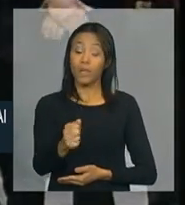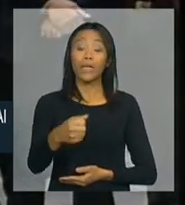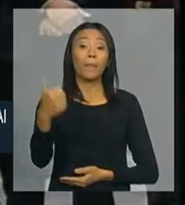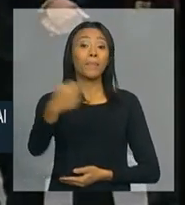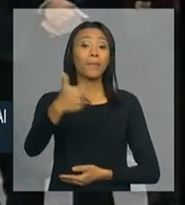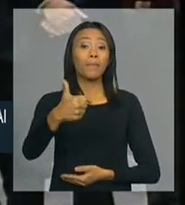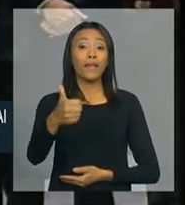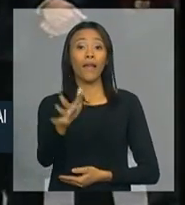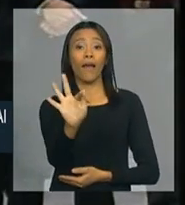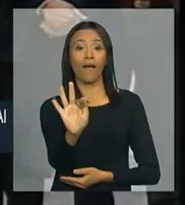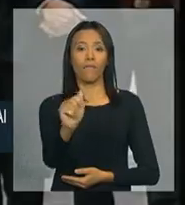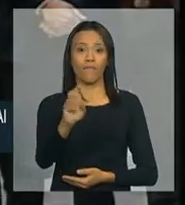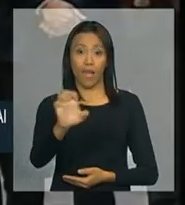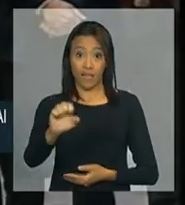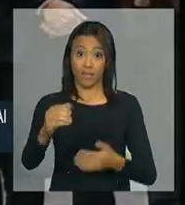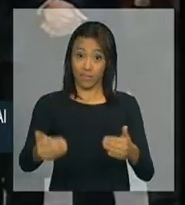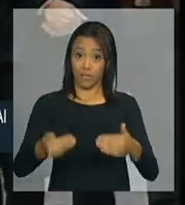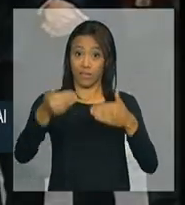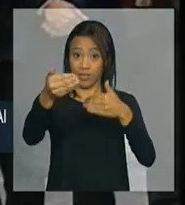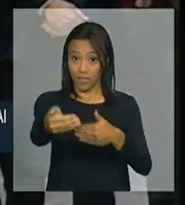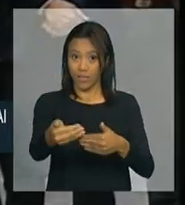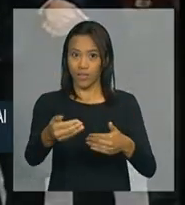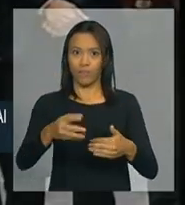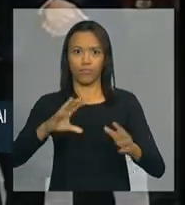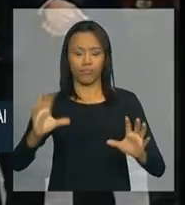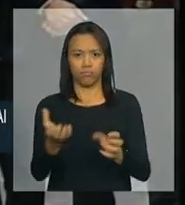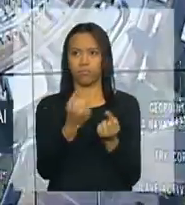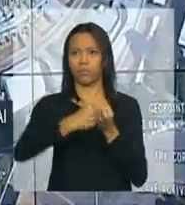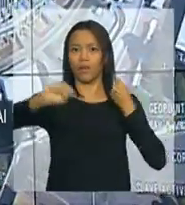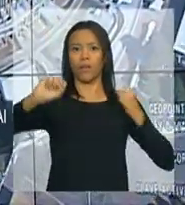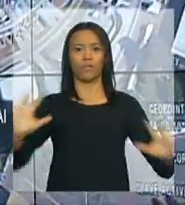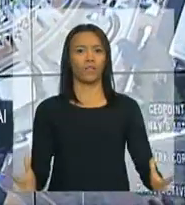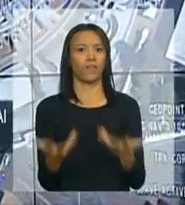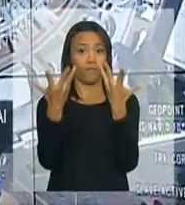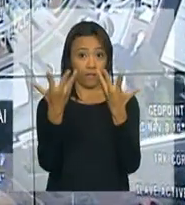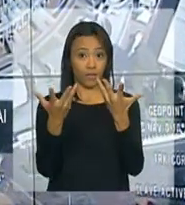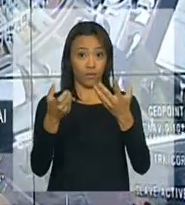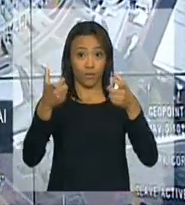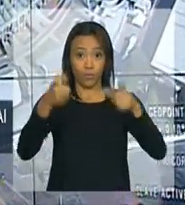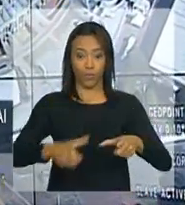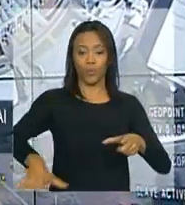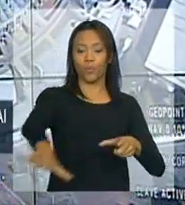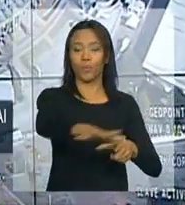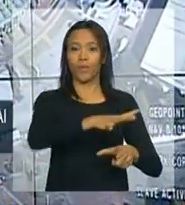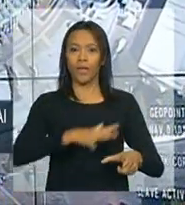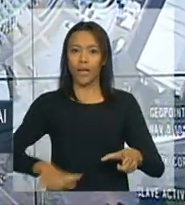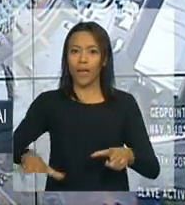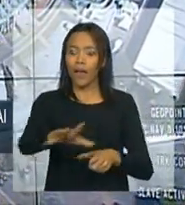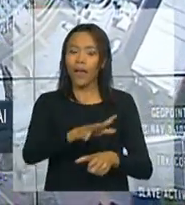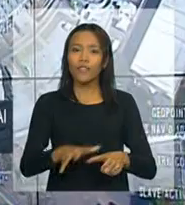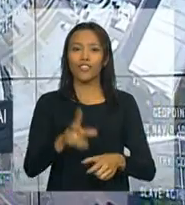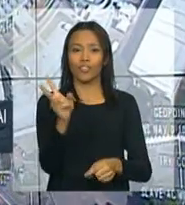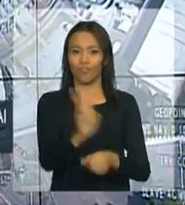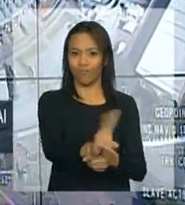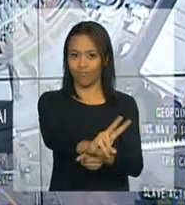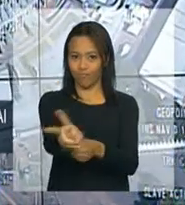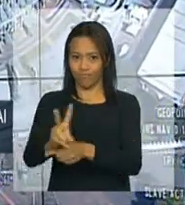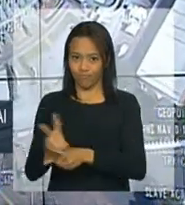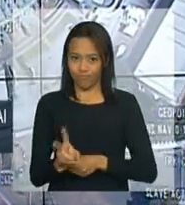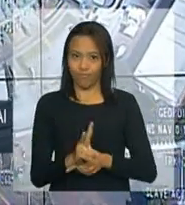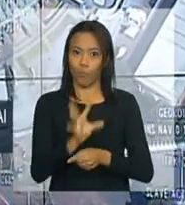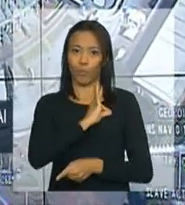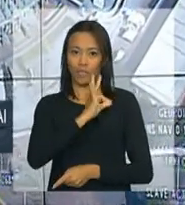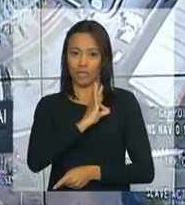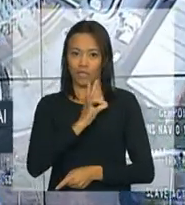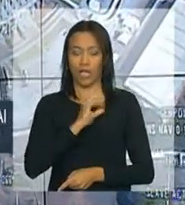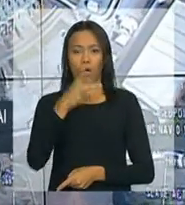é a fase voltada para os grandes eventos do Centro Integrado de Comando e Controle do Rio de Janeiro. É,